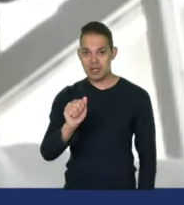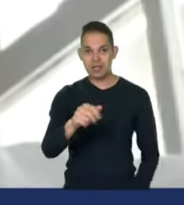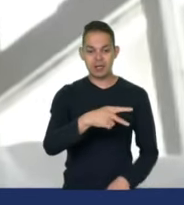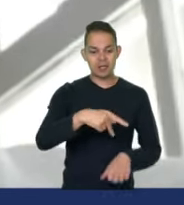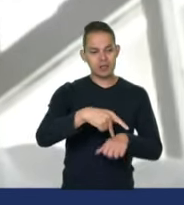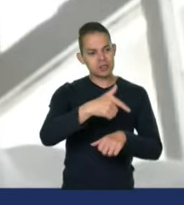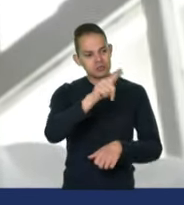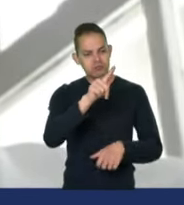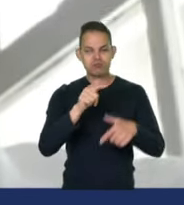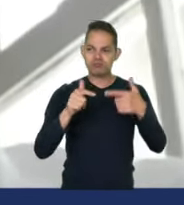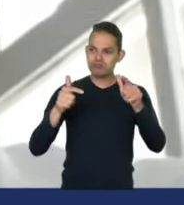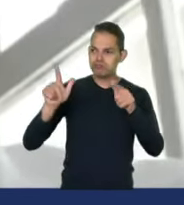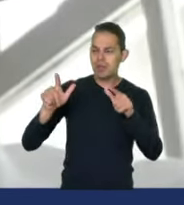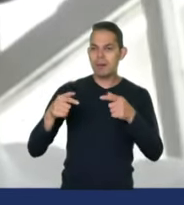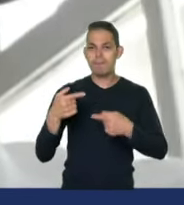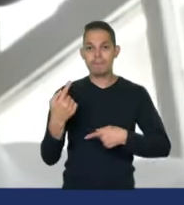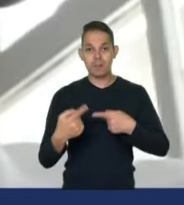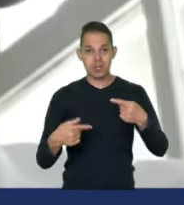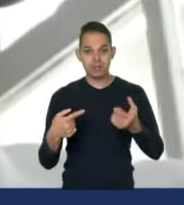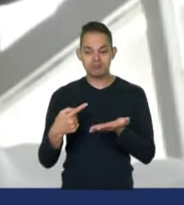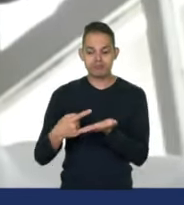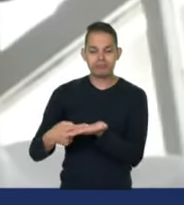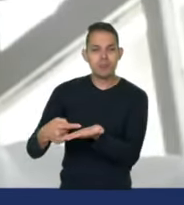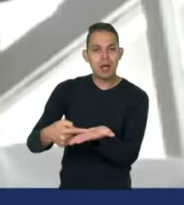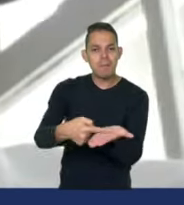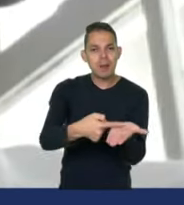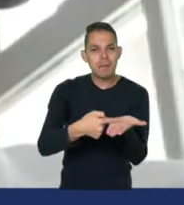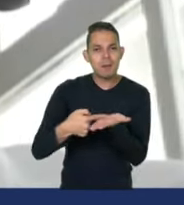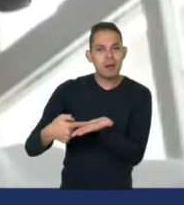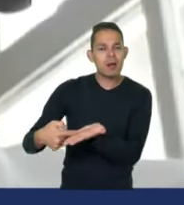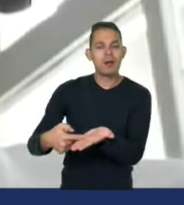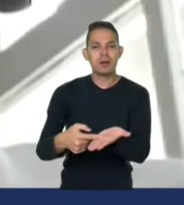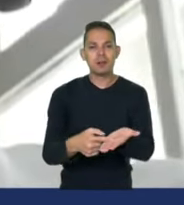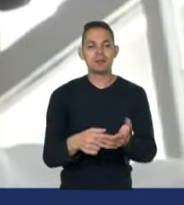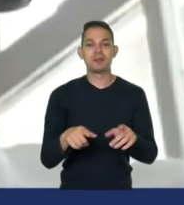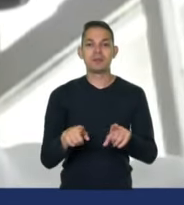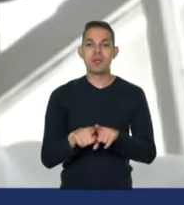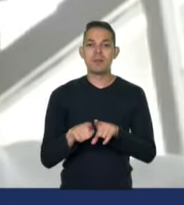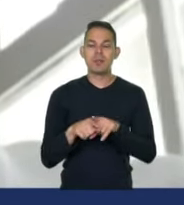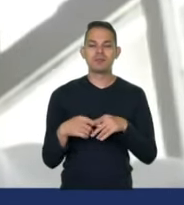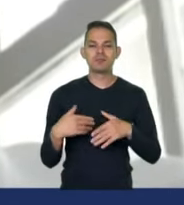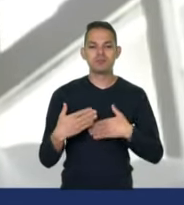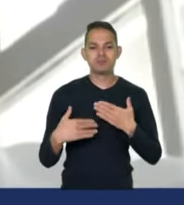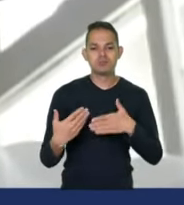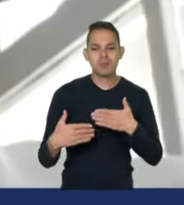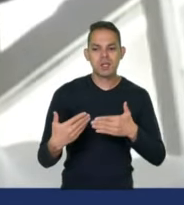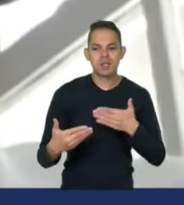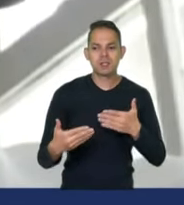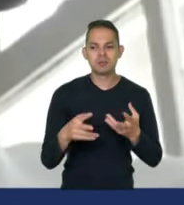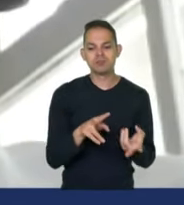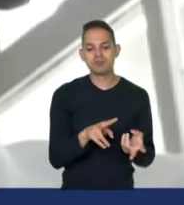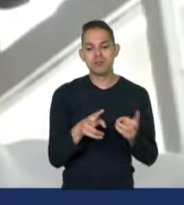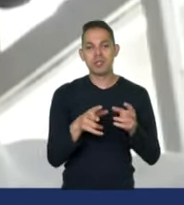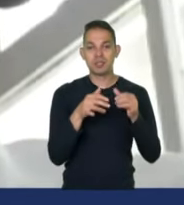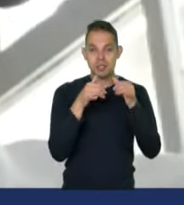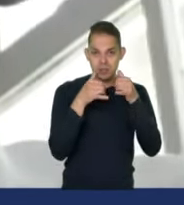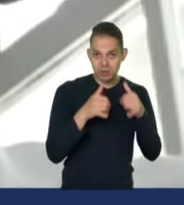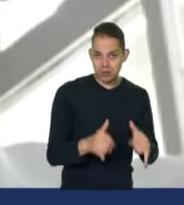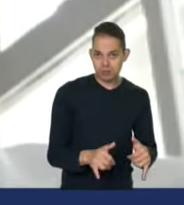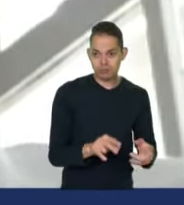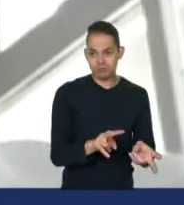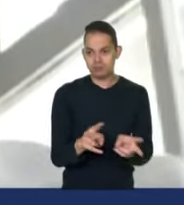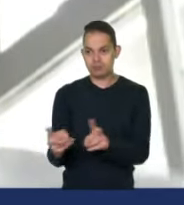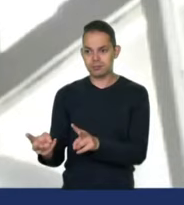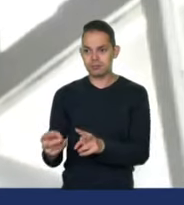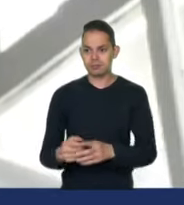para se construir acordos e processos de transição energética.